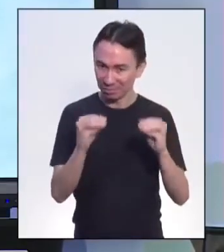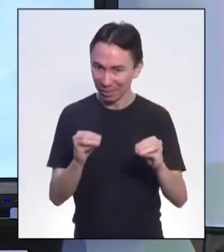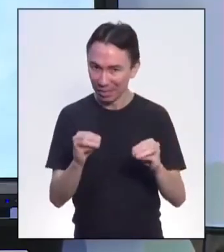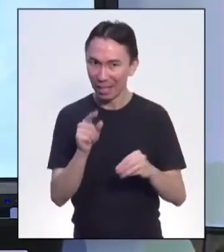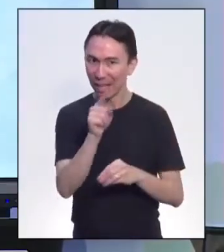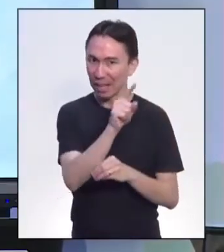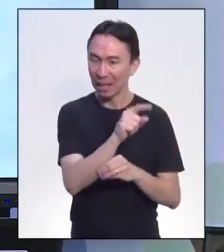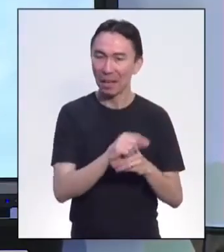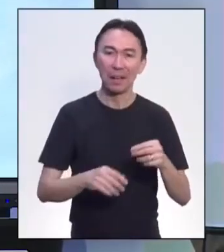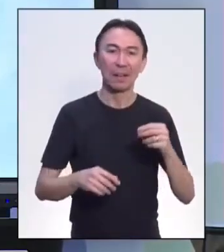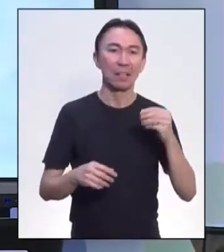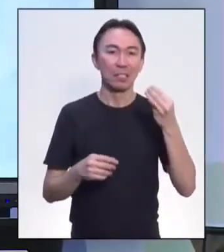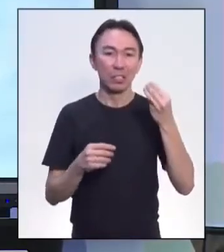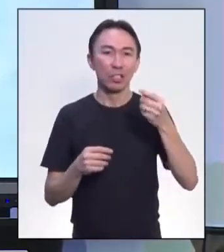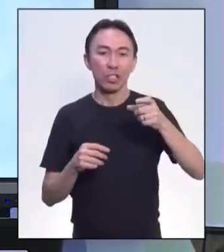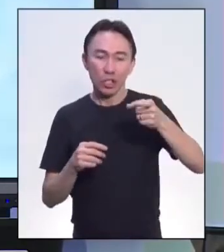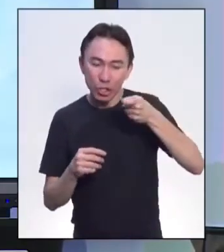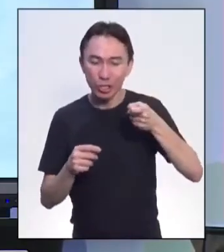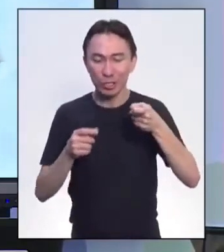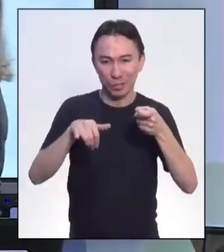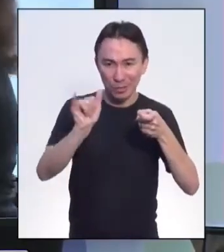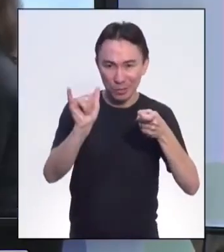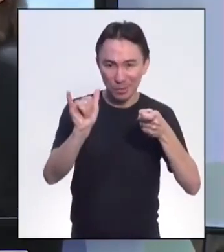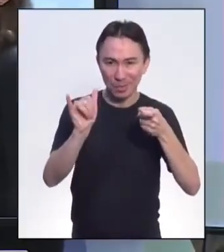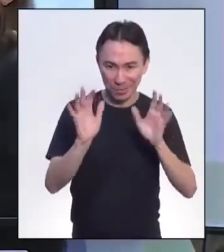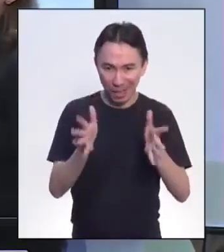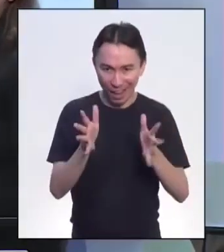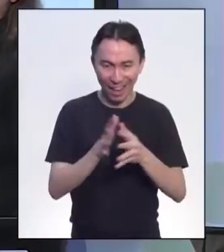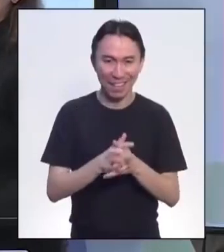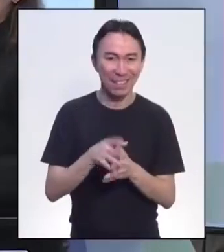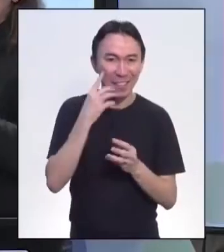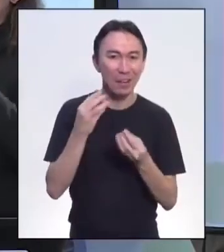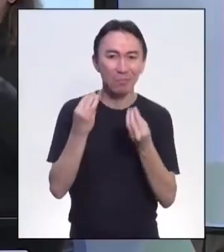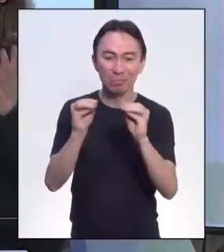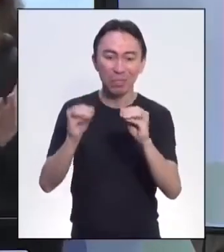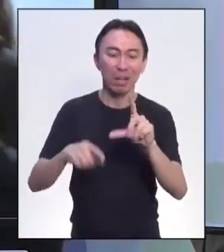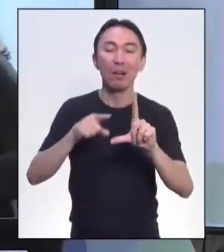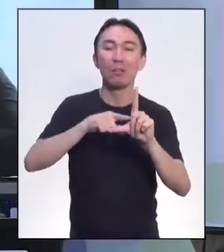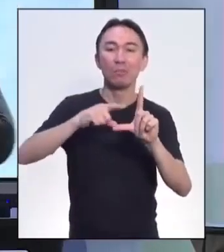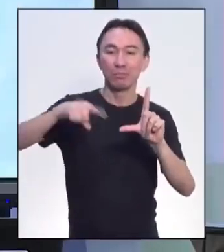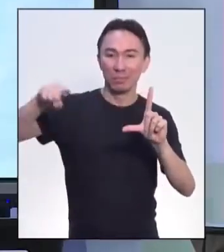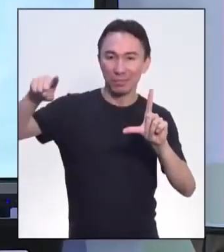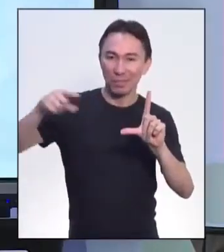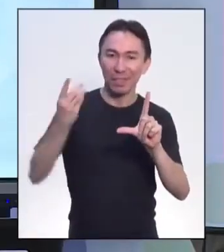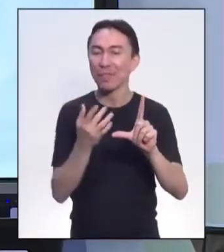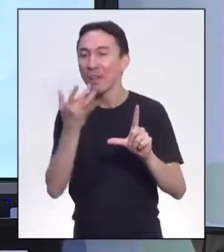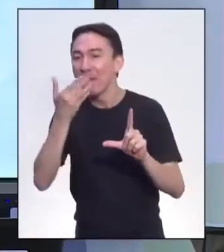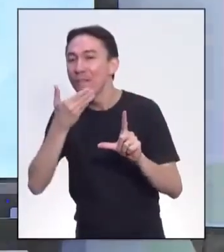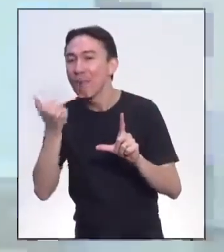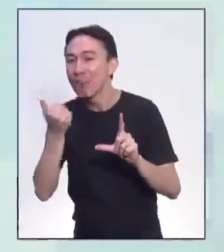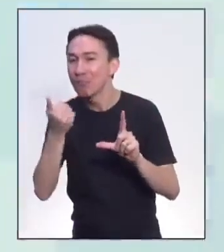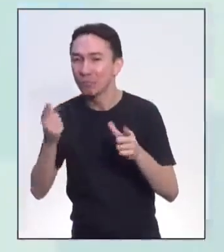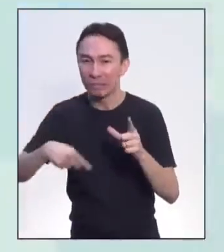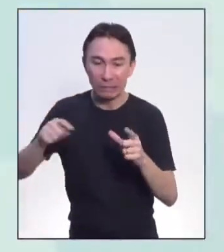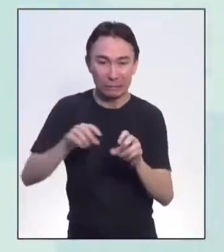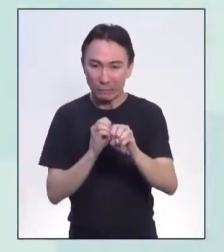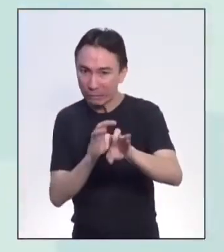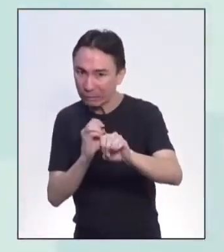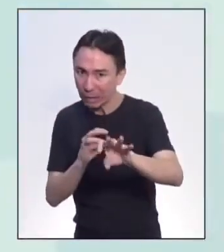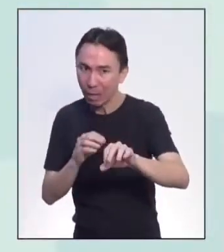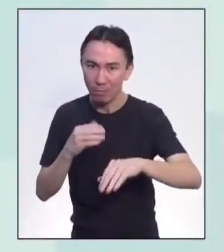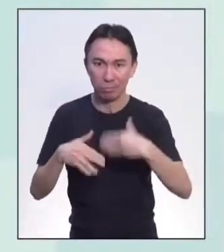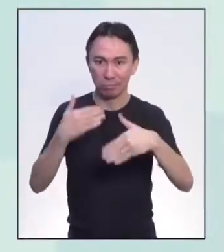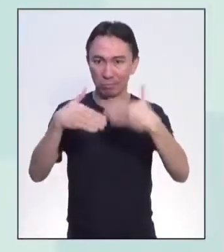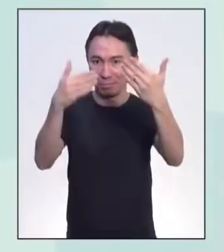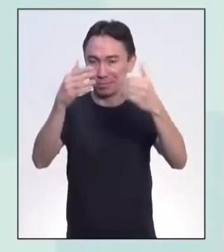né? Já a tabela só com os pares ordenados. E eu já coloquei o gráfico, né? Para poder ficar mais fácil e a nossa aula poder render hoje, tá? Então, como eu